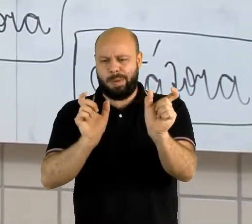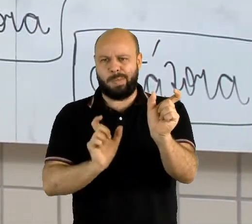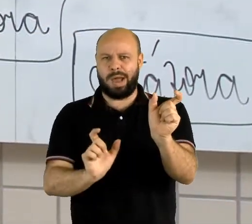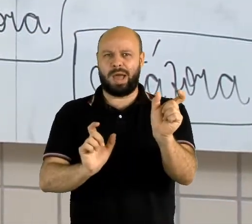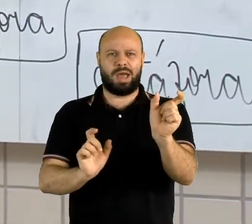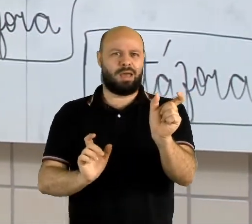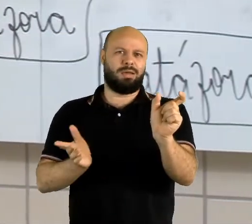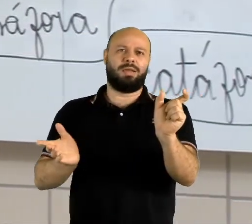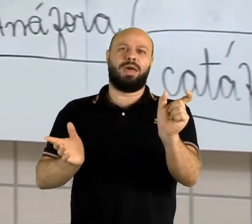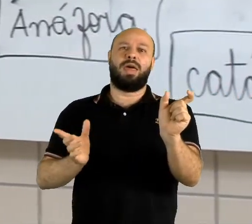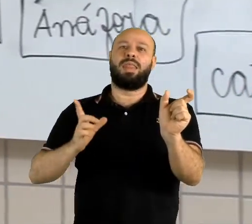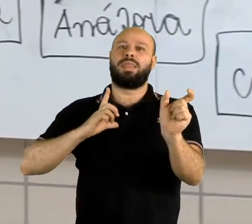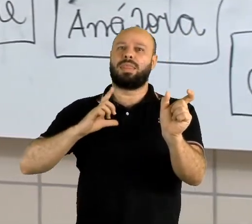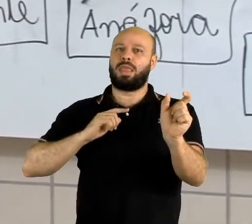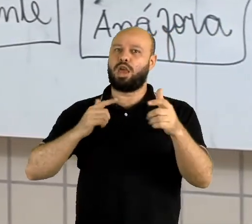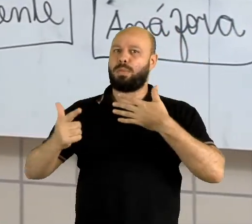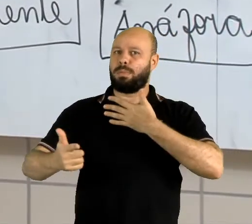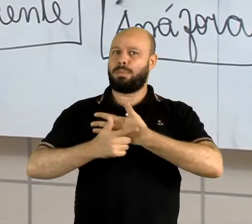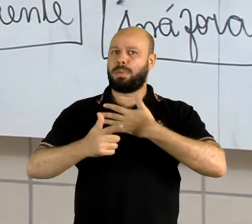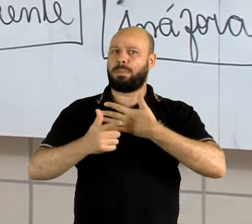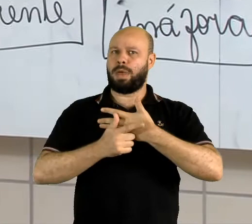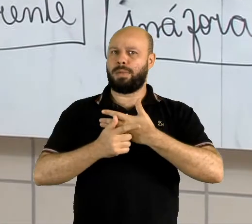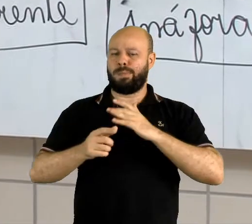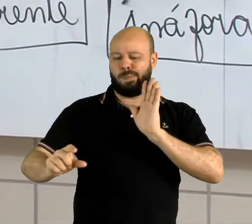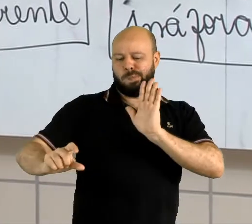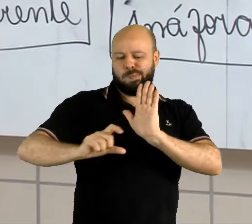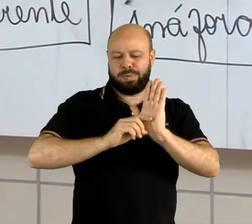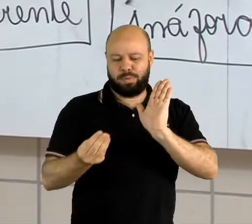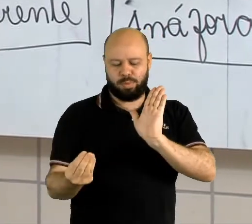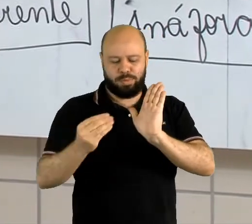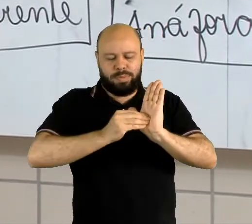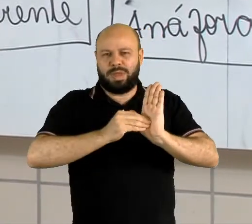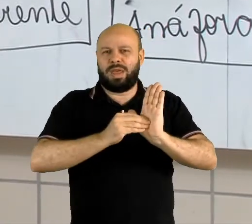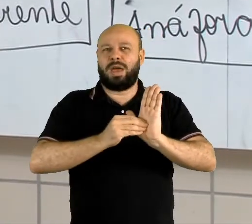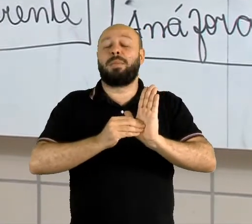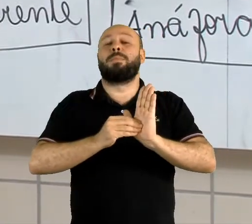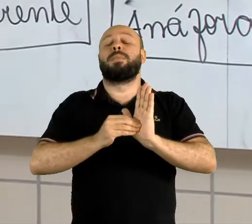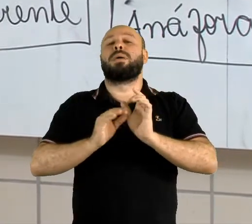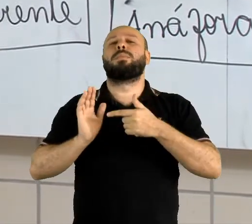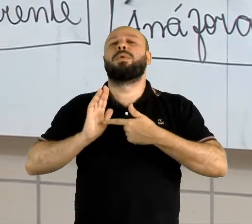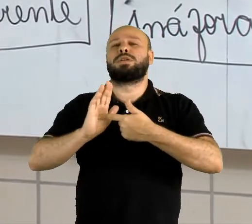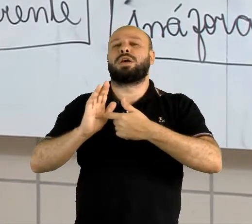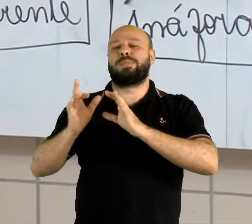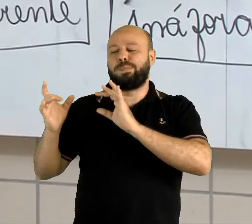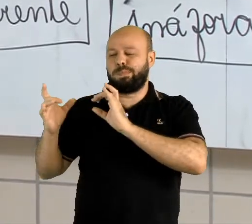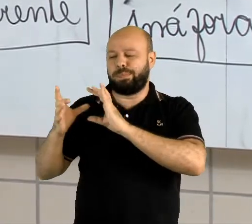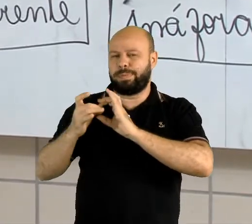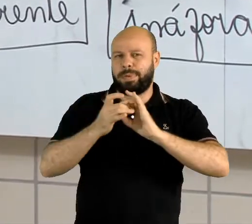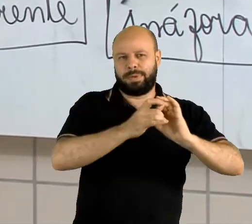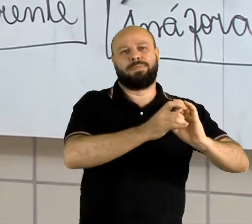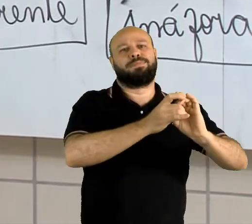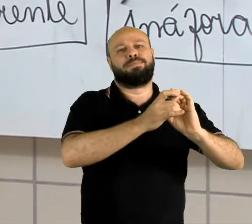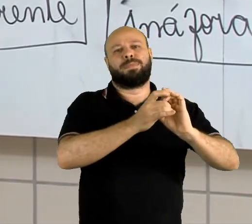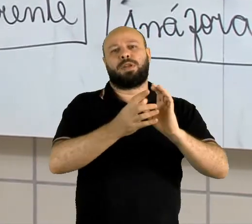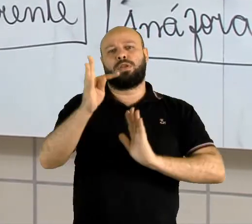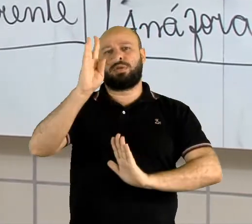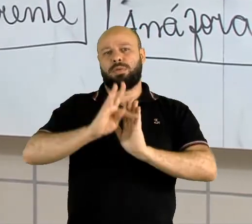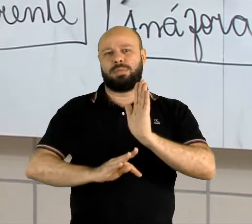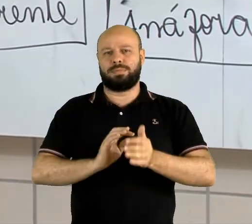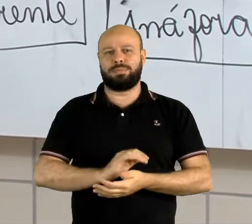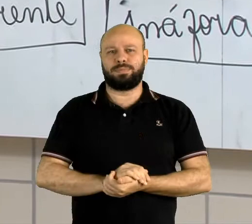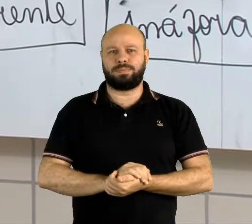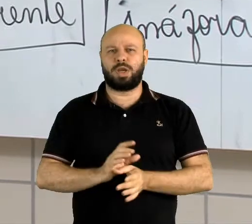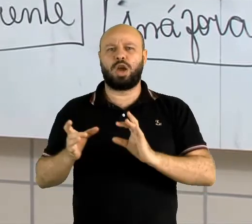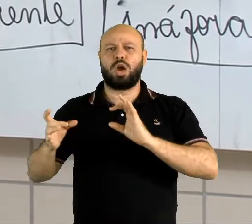toa, eles estão aí nesse fragmento para promover a coesão do texto. A coesão